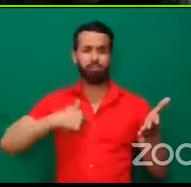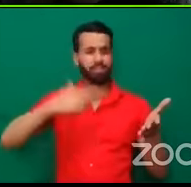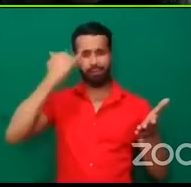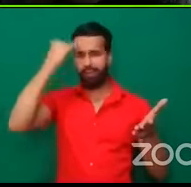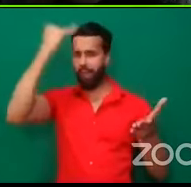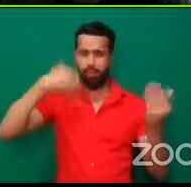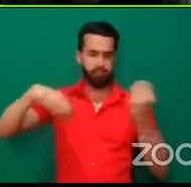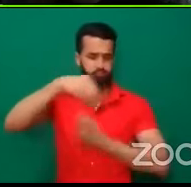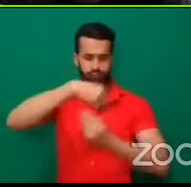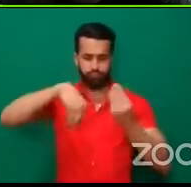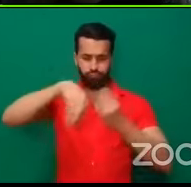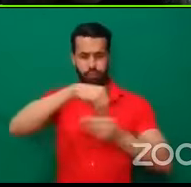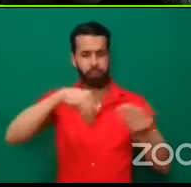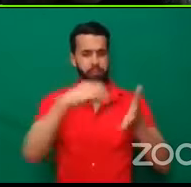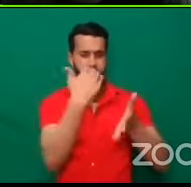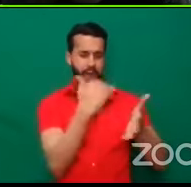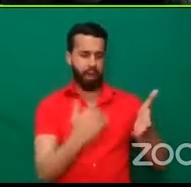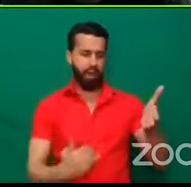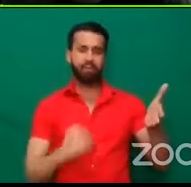é demais, assim.